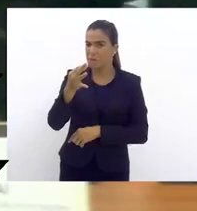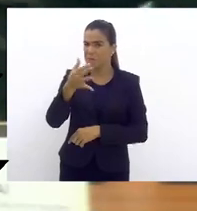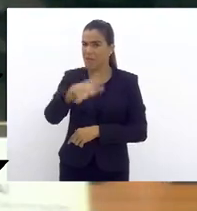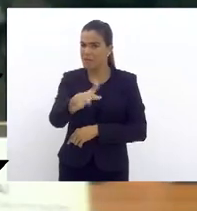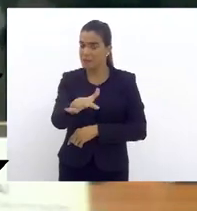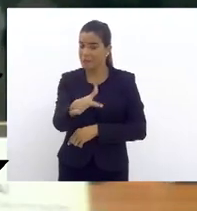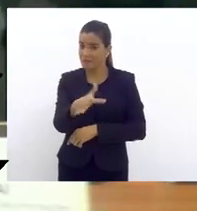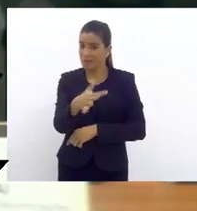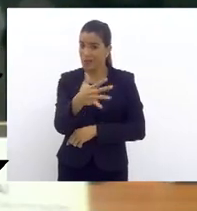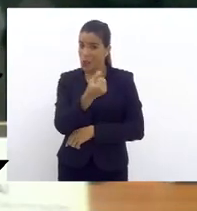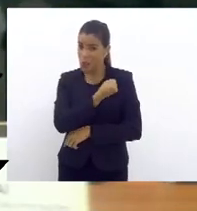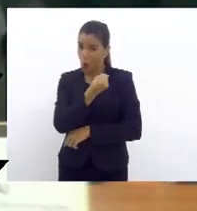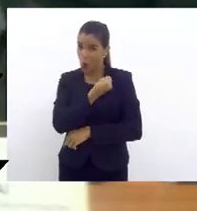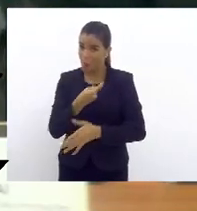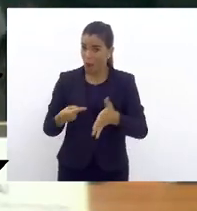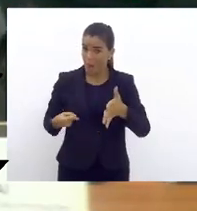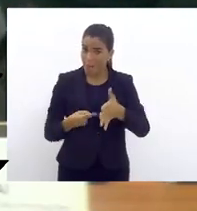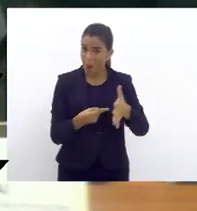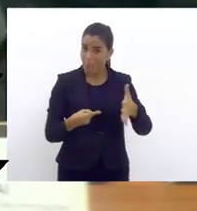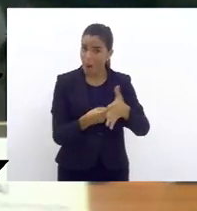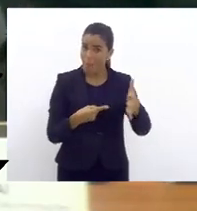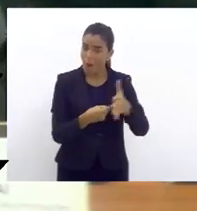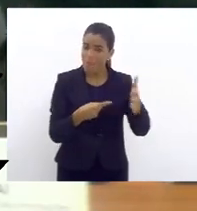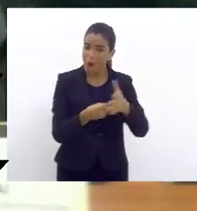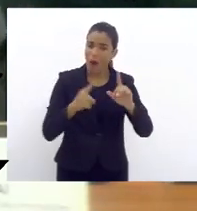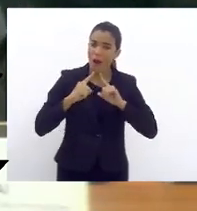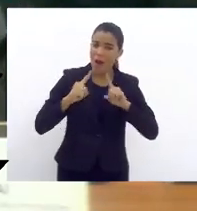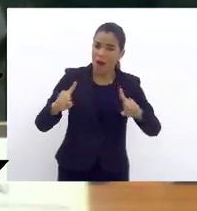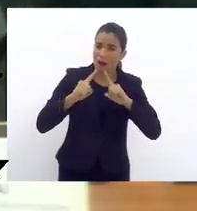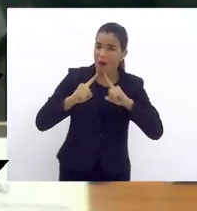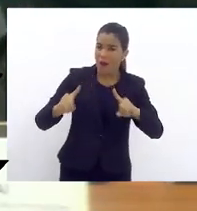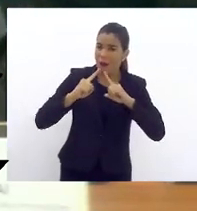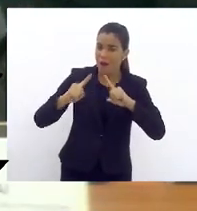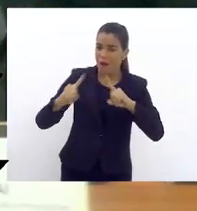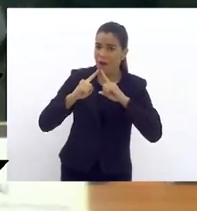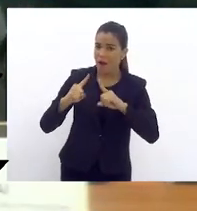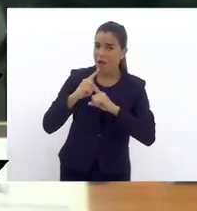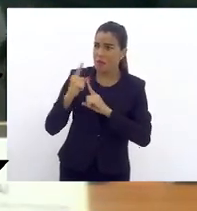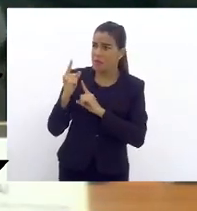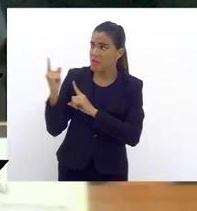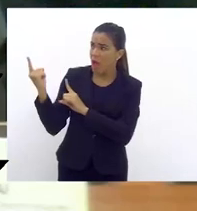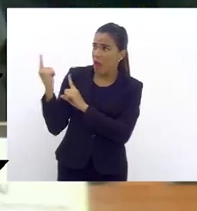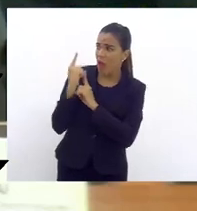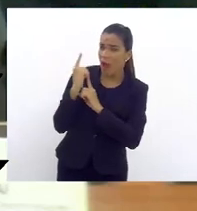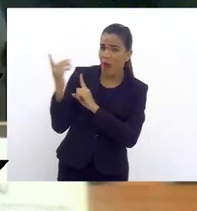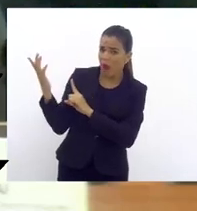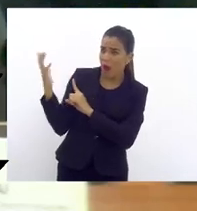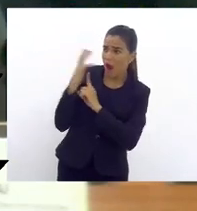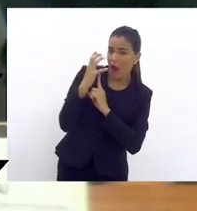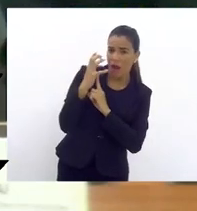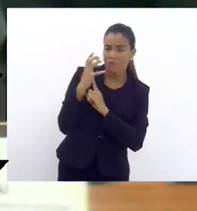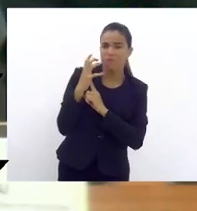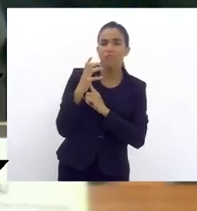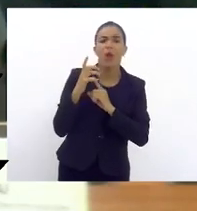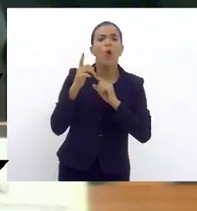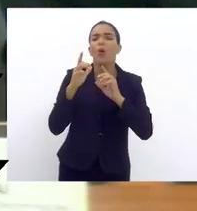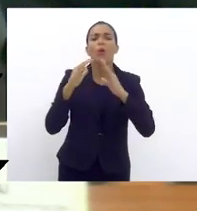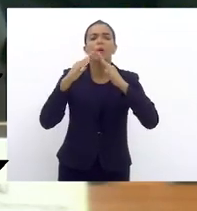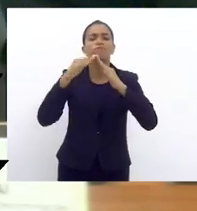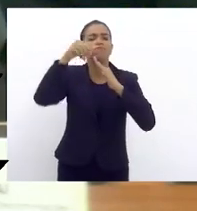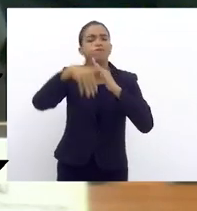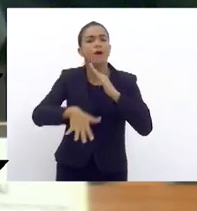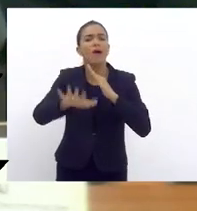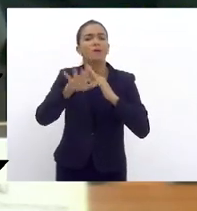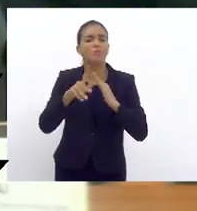o número de denúncias que dão conta da perseguição a esses terreiros de matriz africana